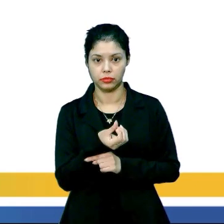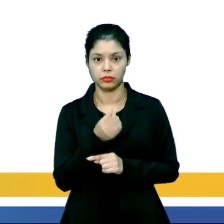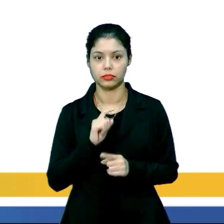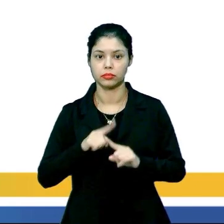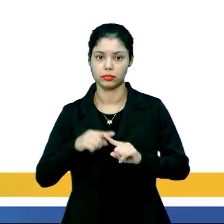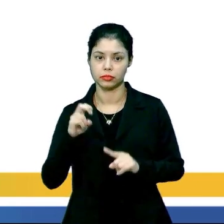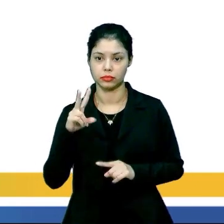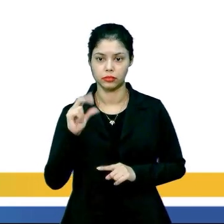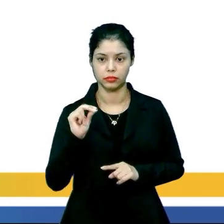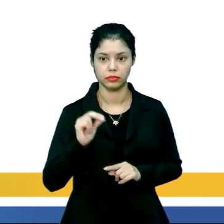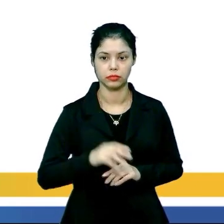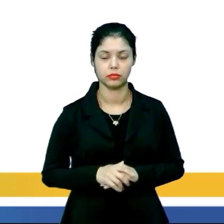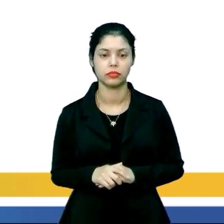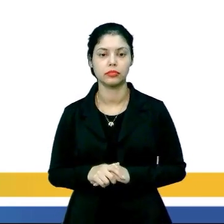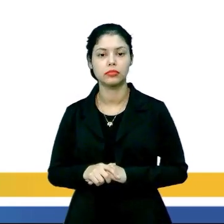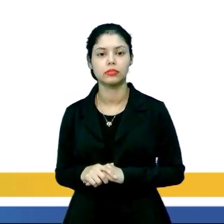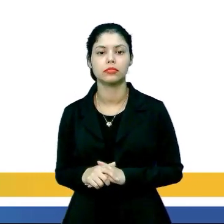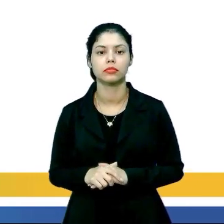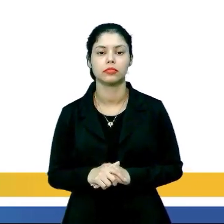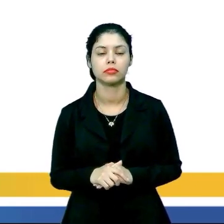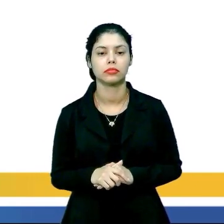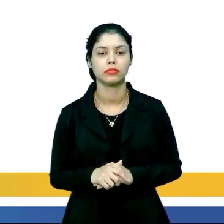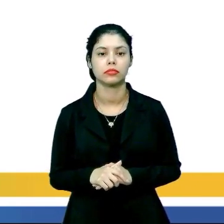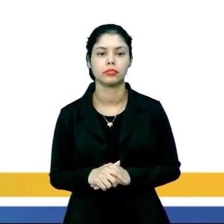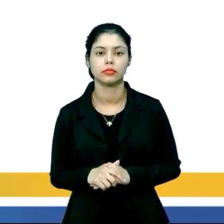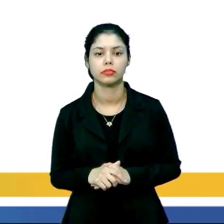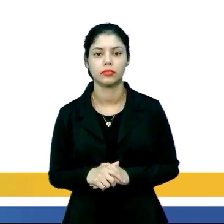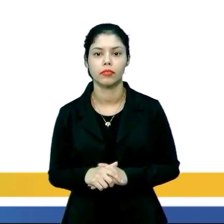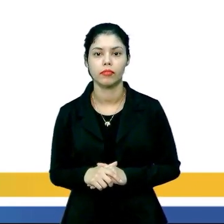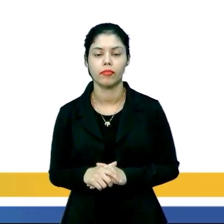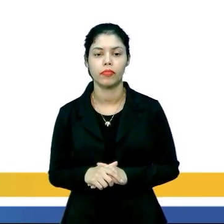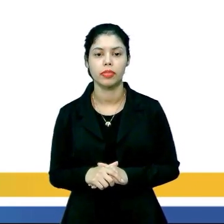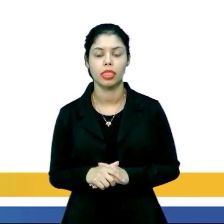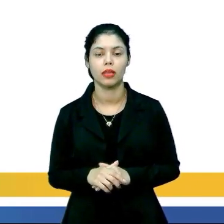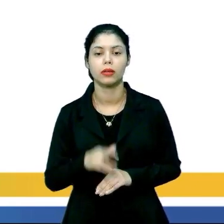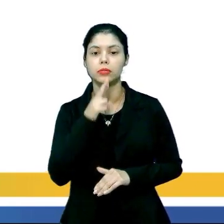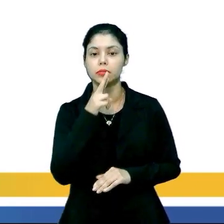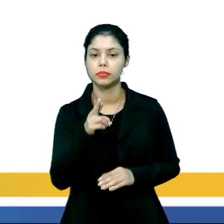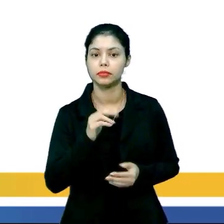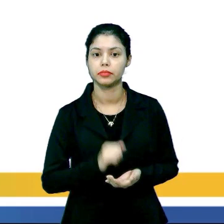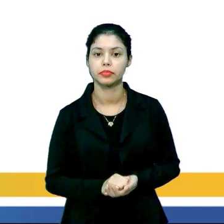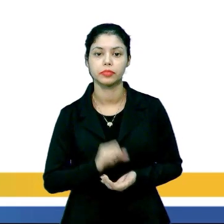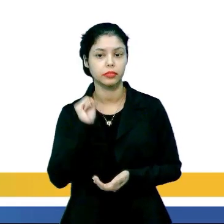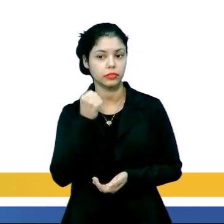1x vezes 1,6 vezes 50 vai ser